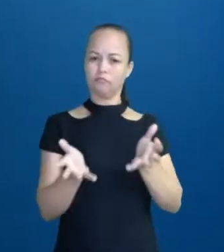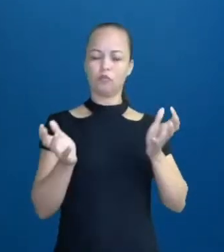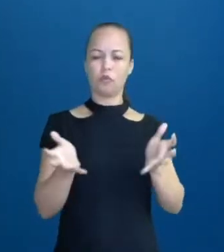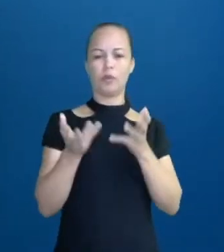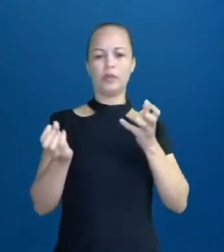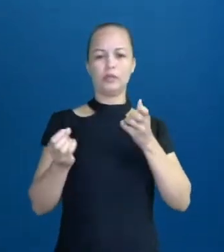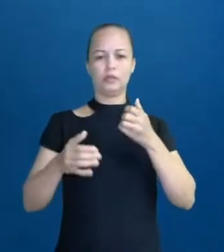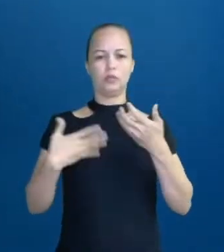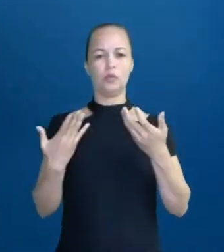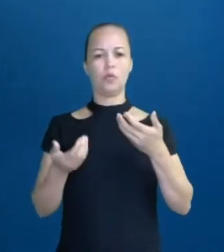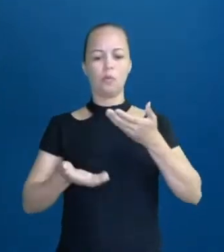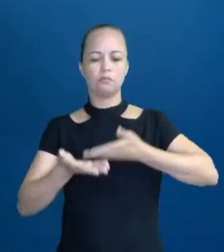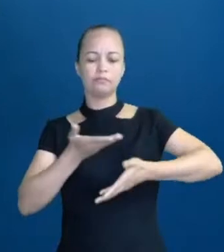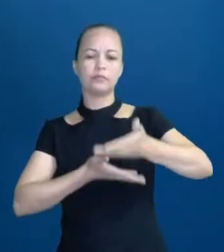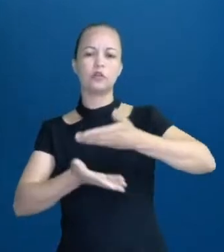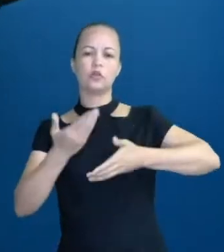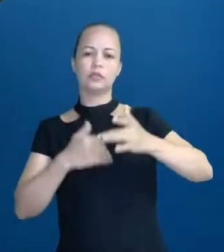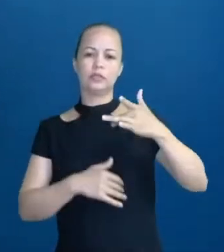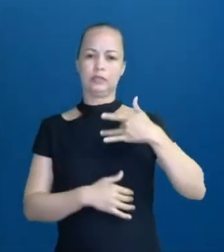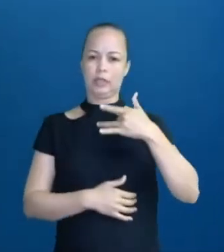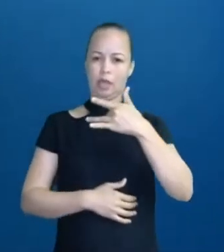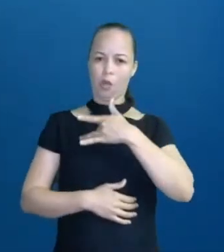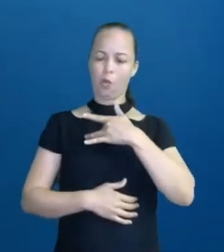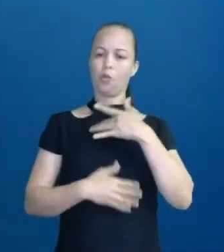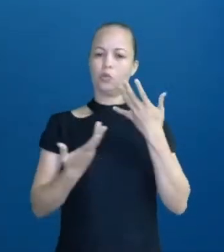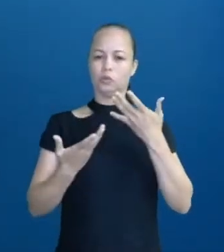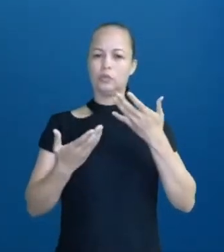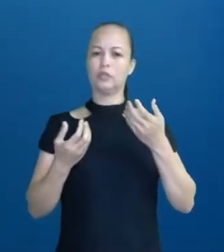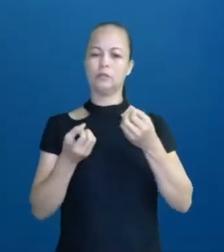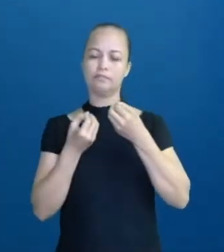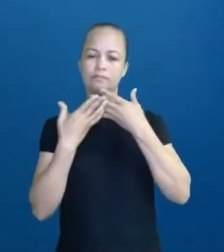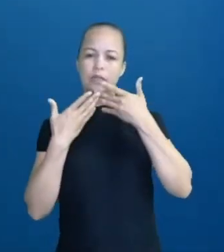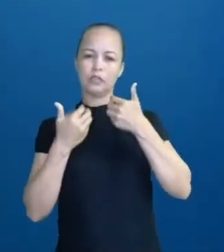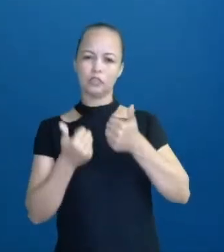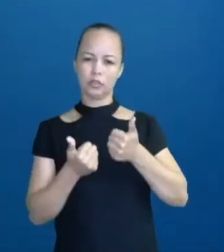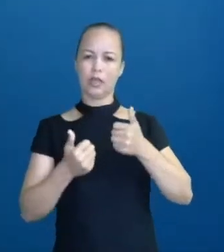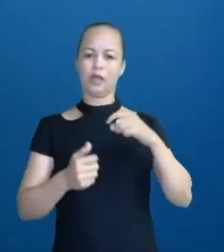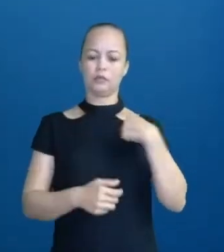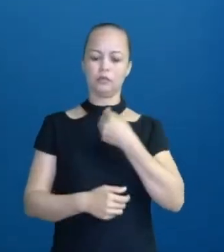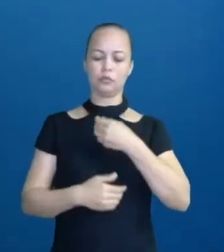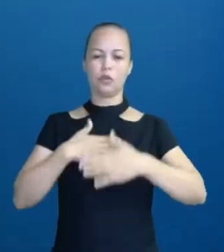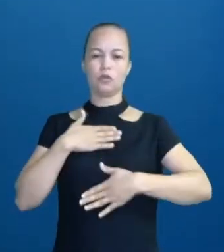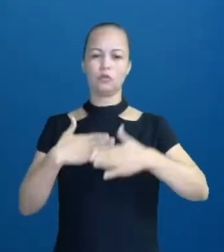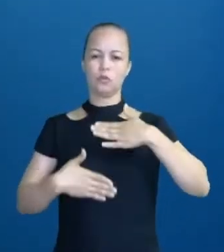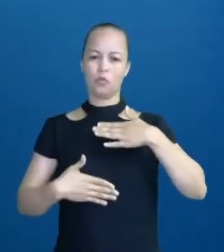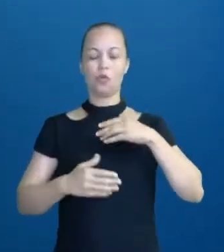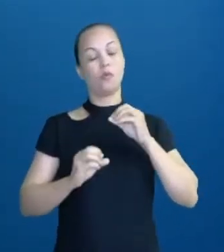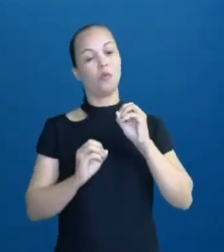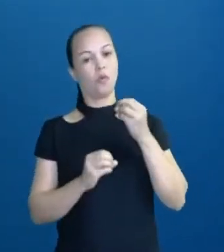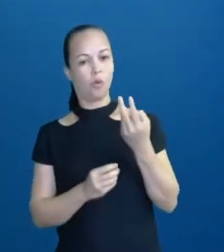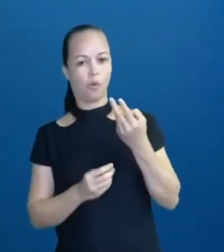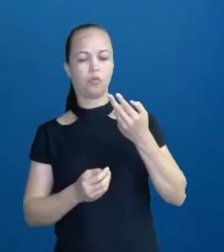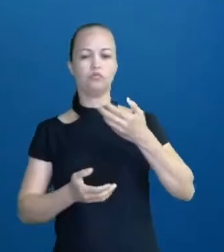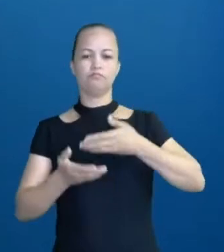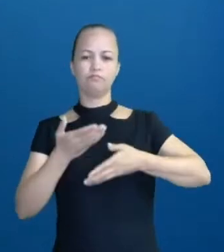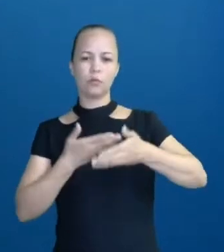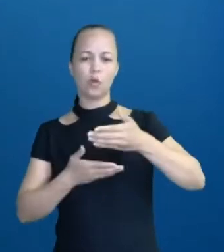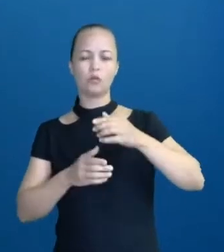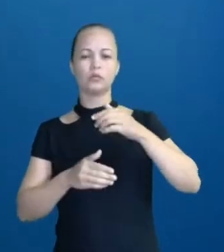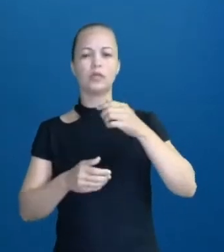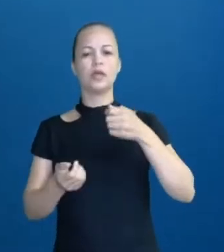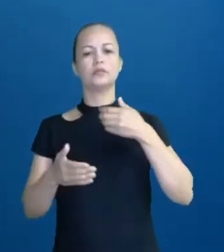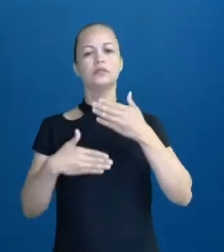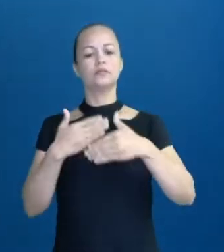nesse processo de saúde e bem-estar do nosso corpo ou num processo de doença. E também